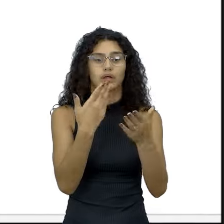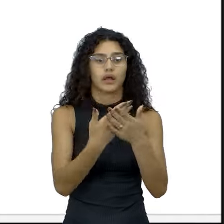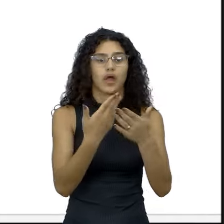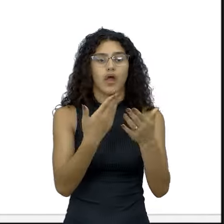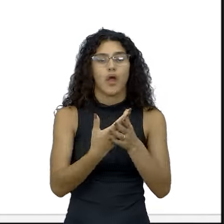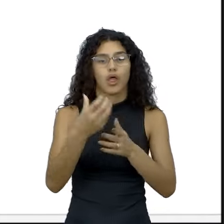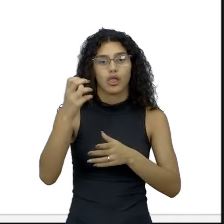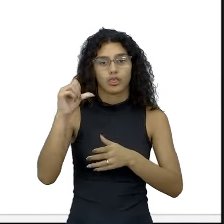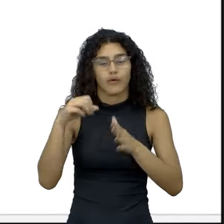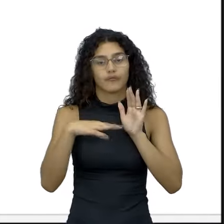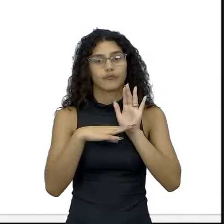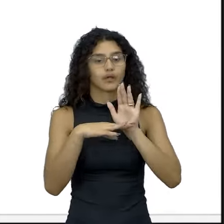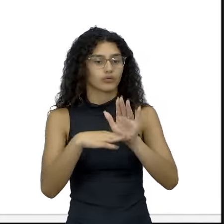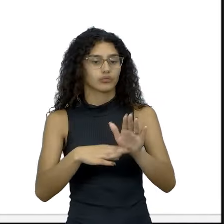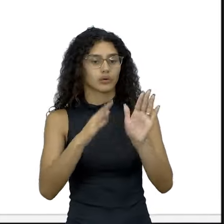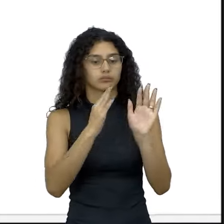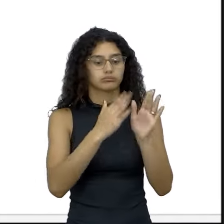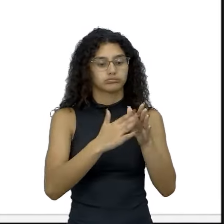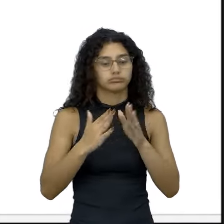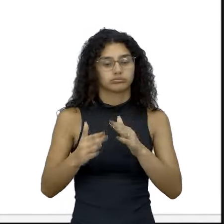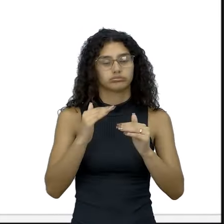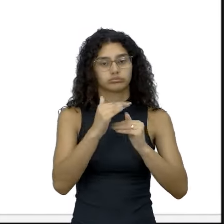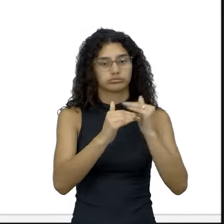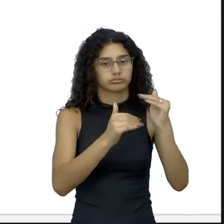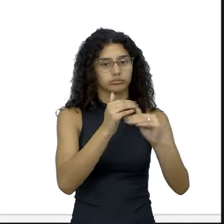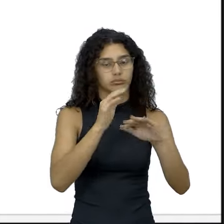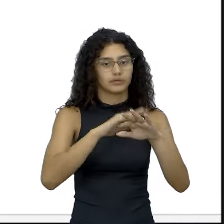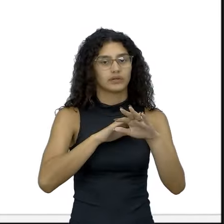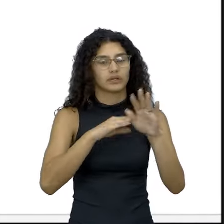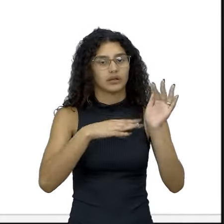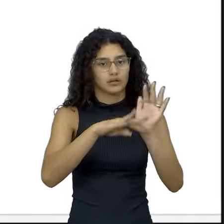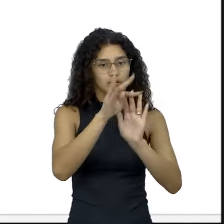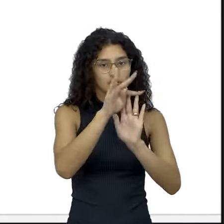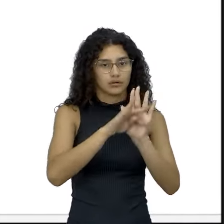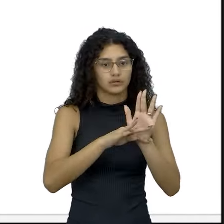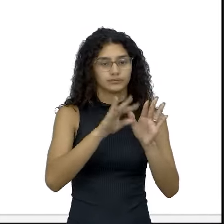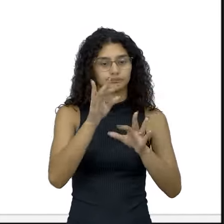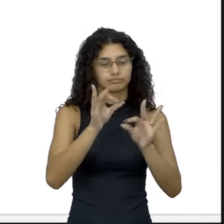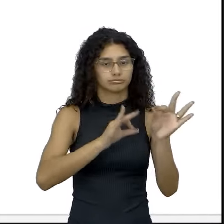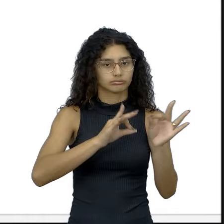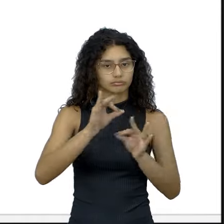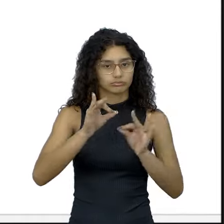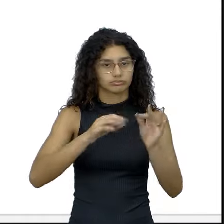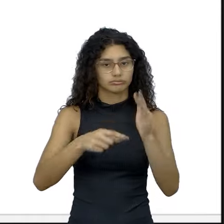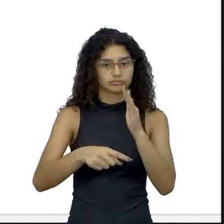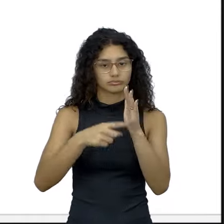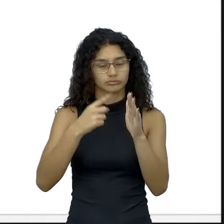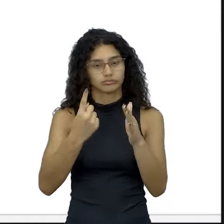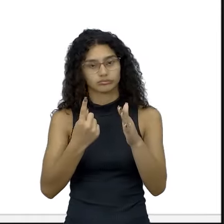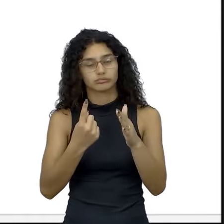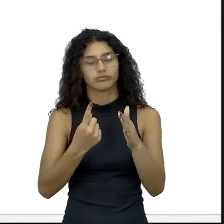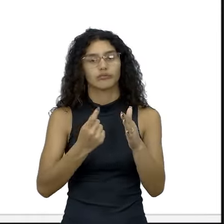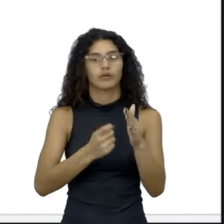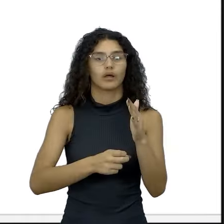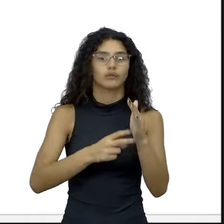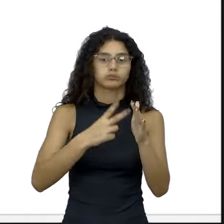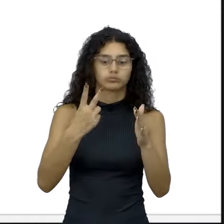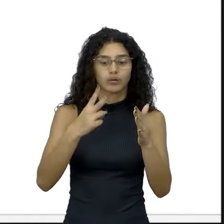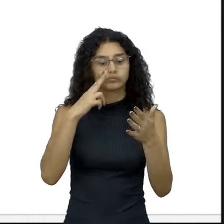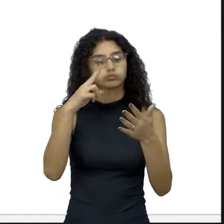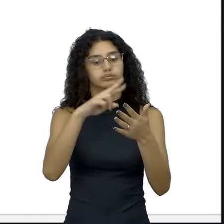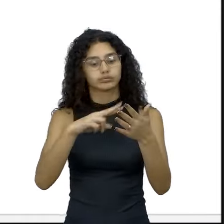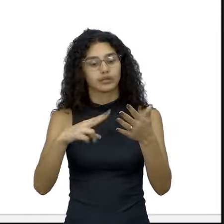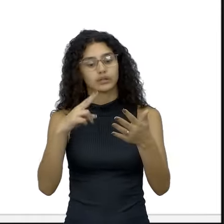ela orienta as etapas do processo de produção de texto, né, o planejamento, a primeira versão, as